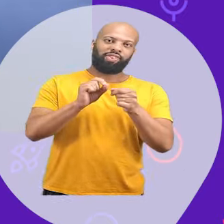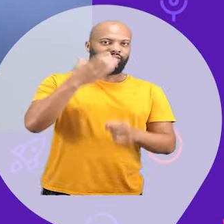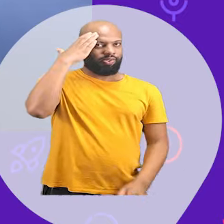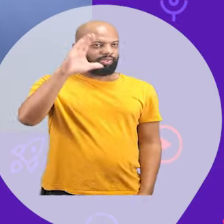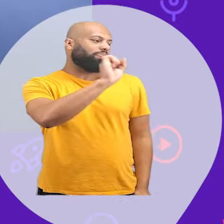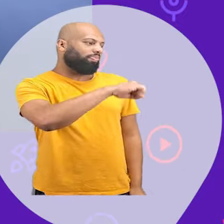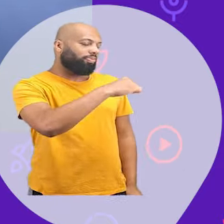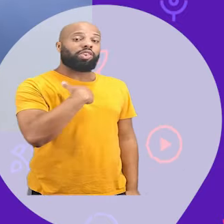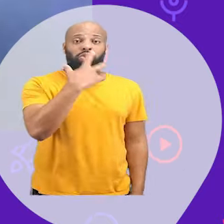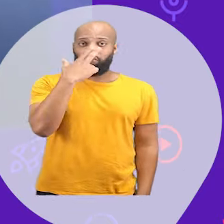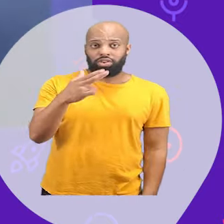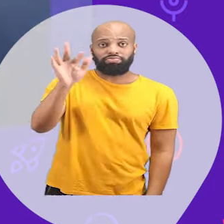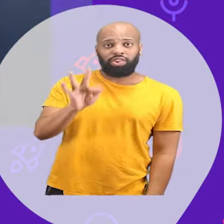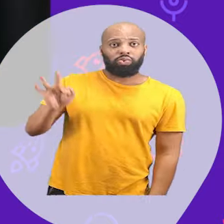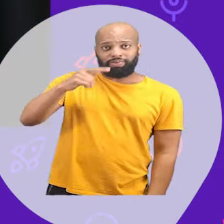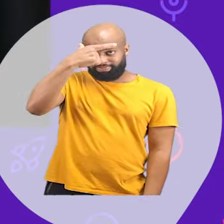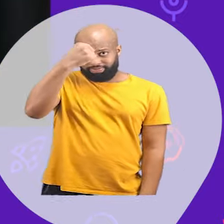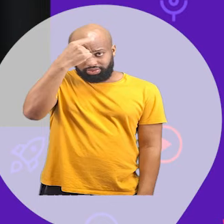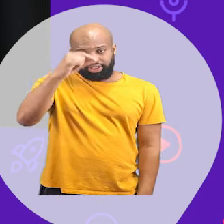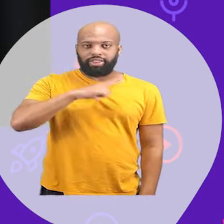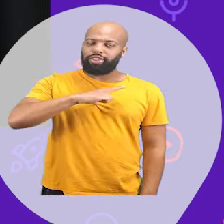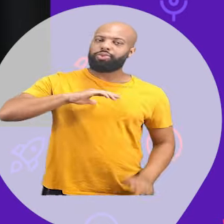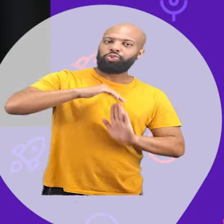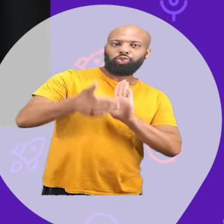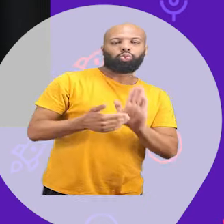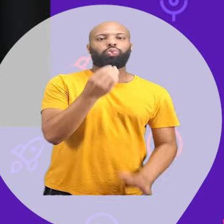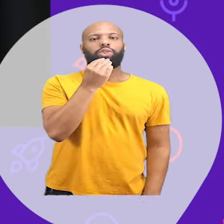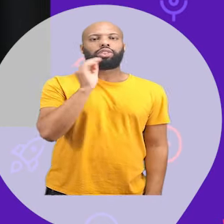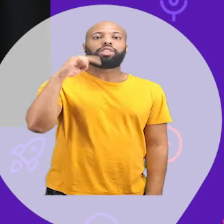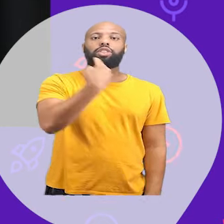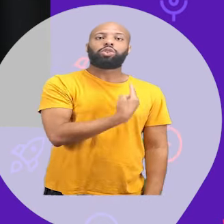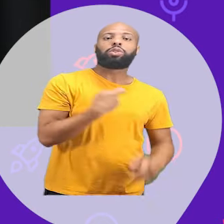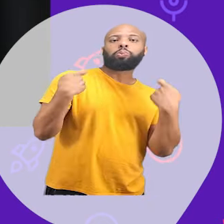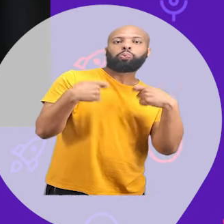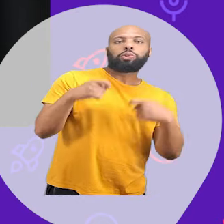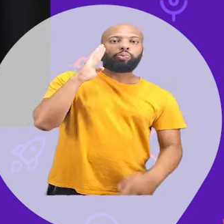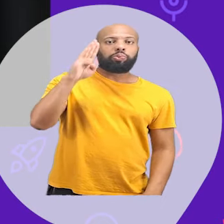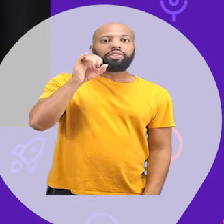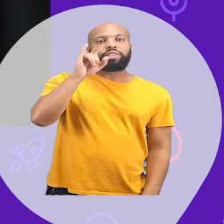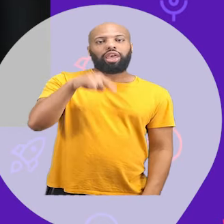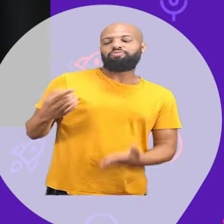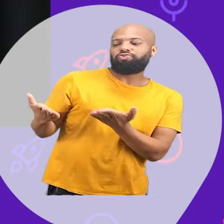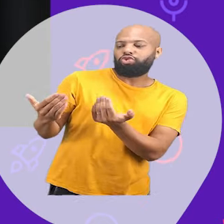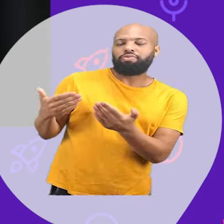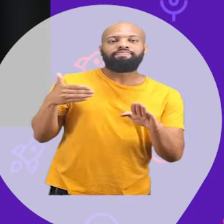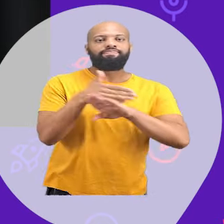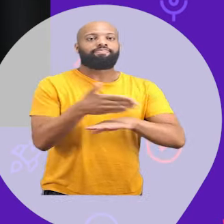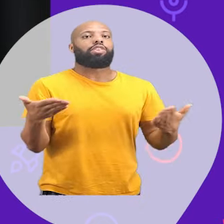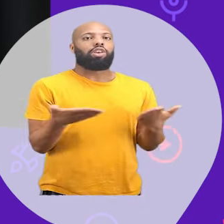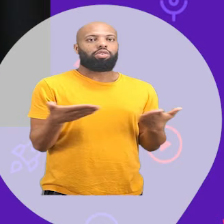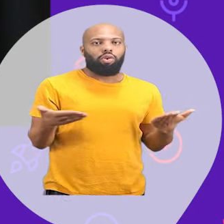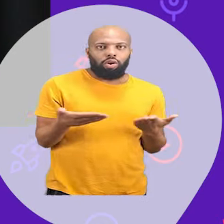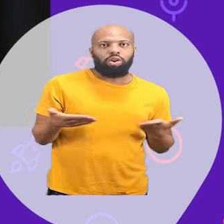Curitiba a universidade tem todas as possibilidades que a gente precisa principalmente para quem é mais